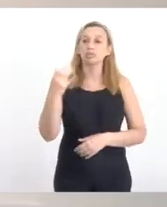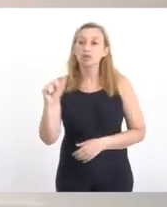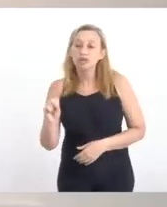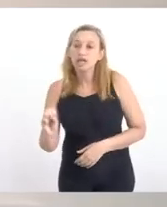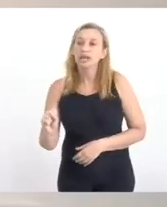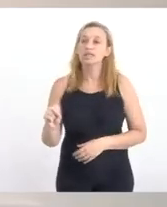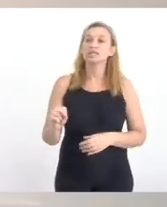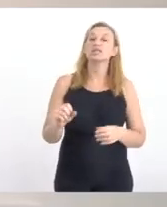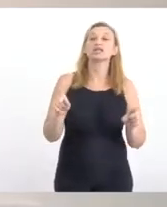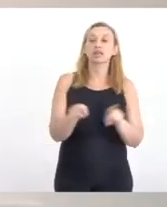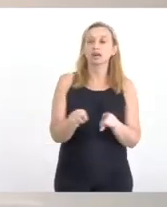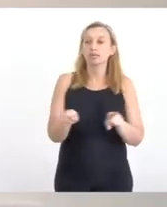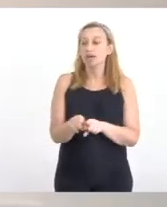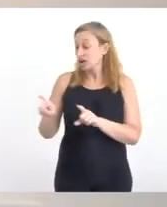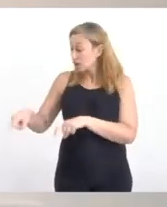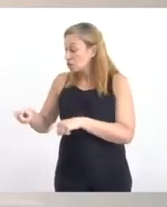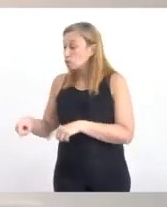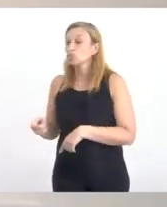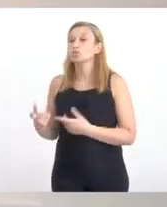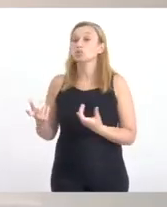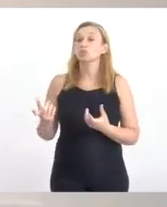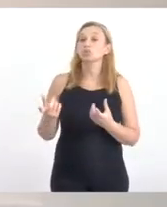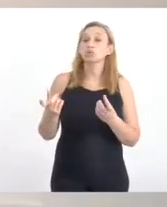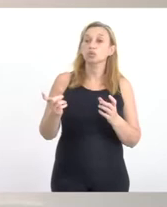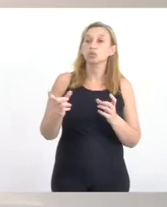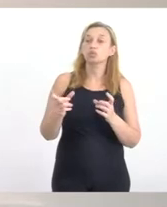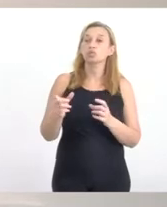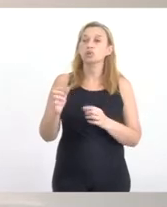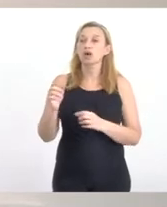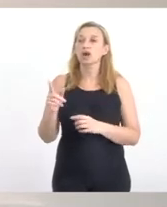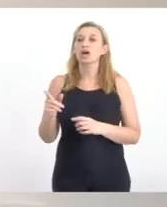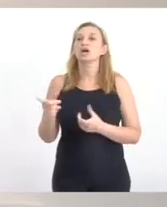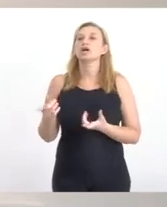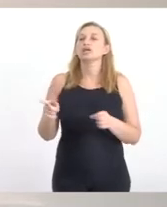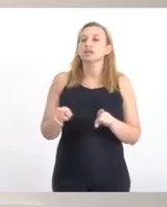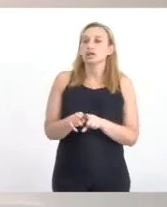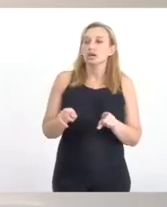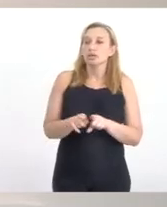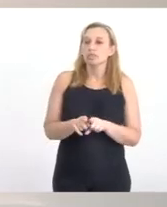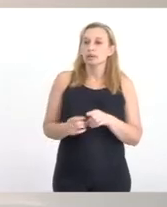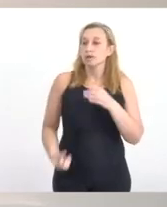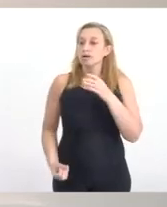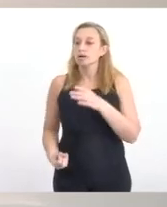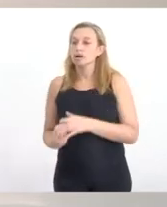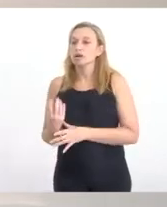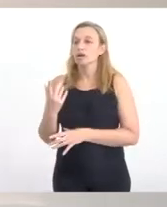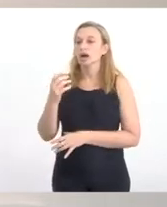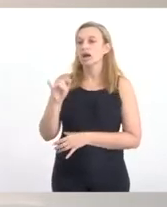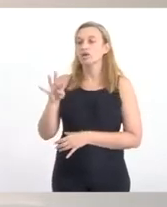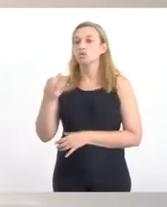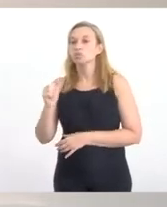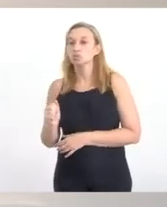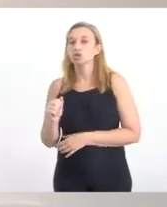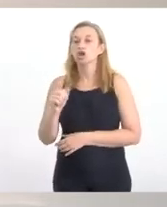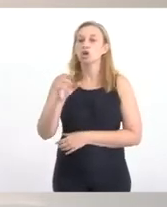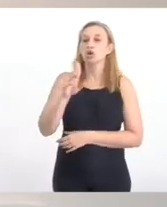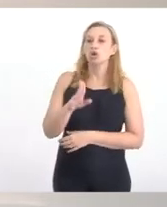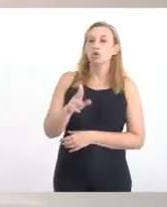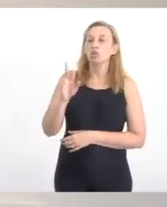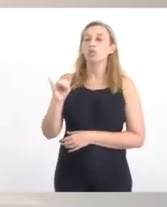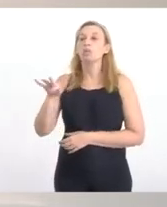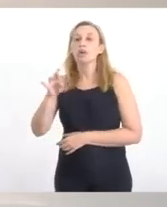agricultura Urbana que aqui no estado do Rio de Janeiro tem uma importância também muito significativa né E que tem